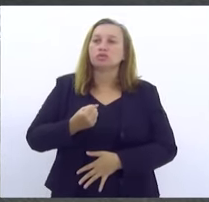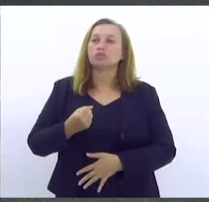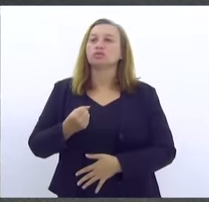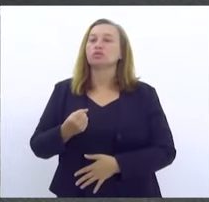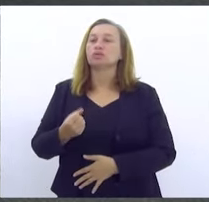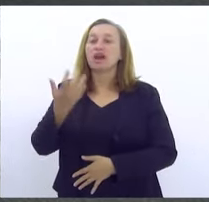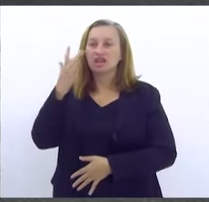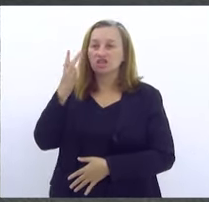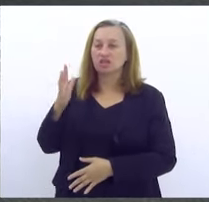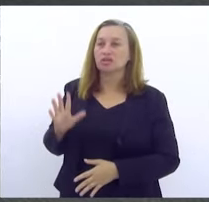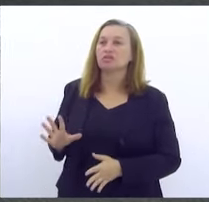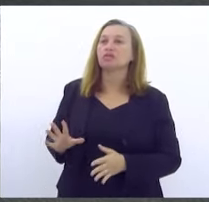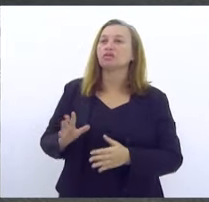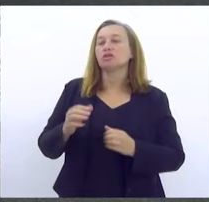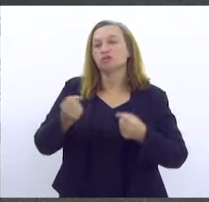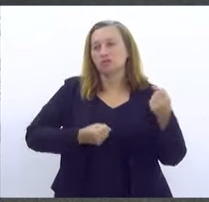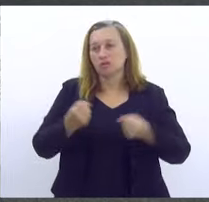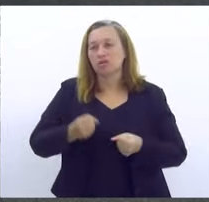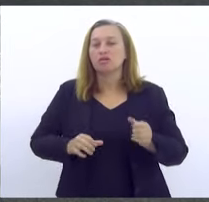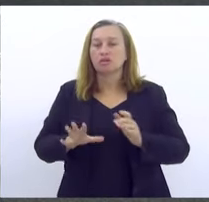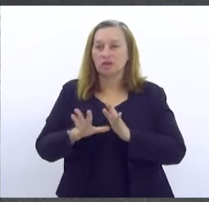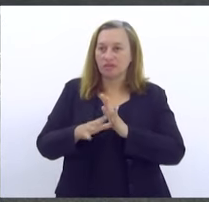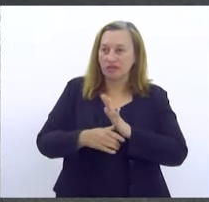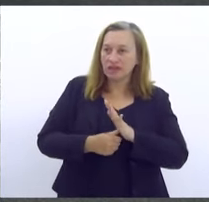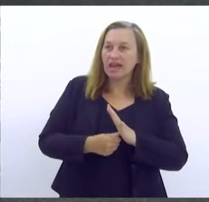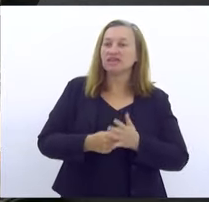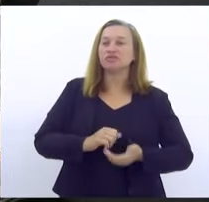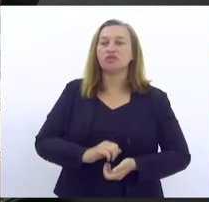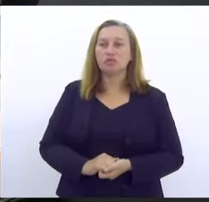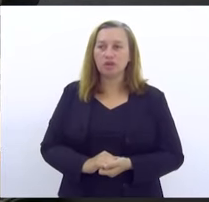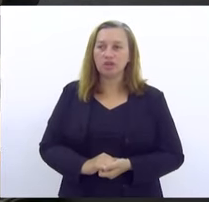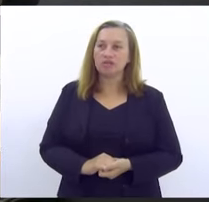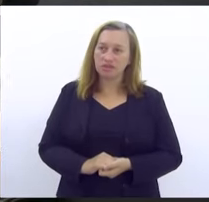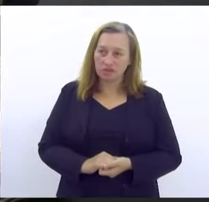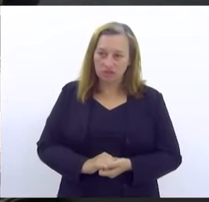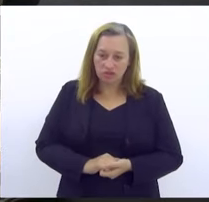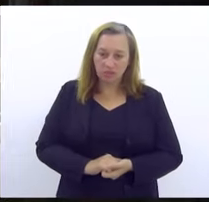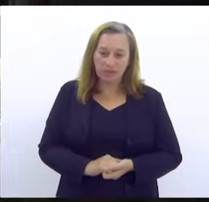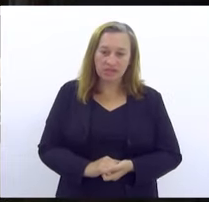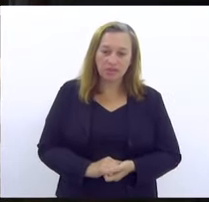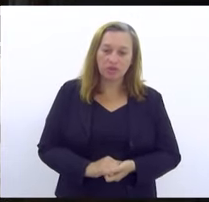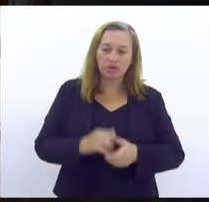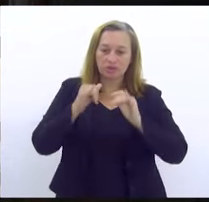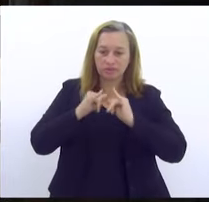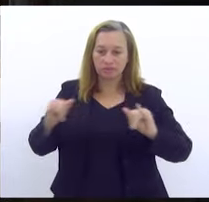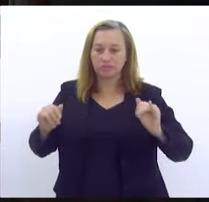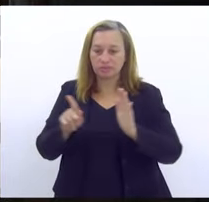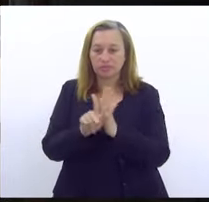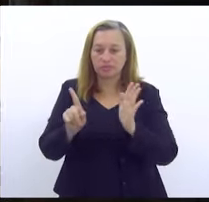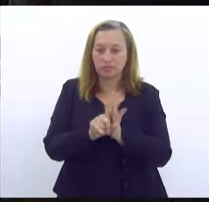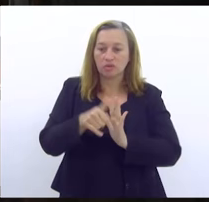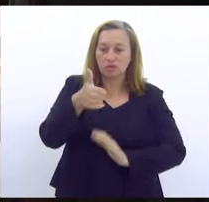usuário achar que seu veículo foi roubado. Muito obrigado, presidente. Anuncio o projeto de lei